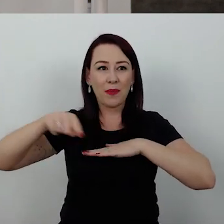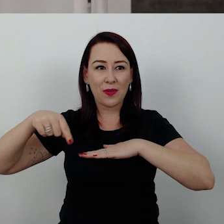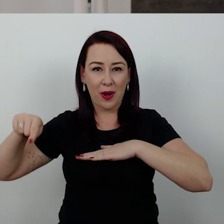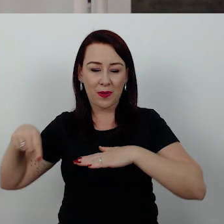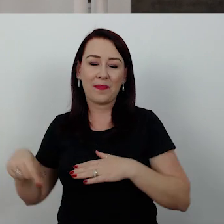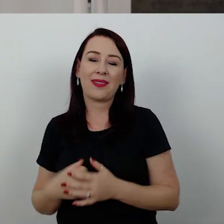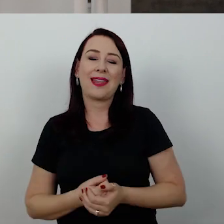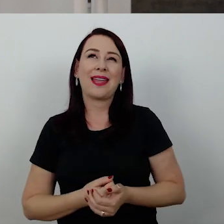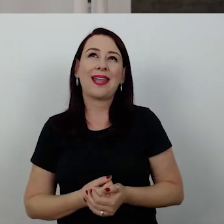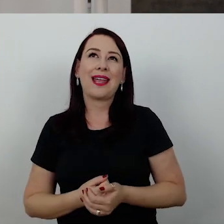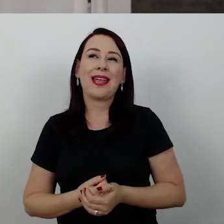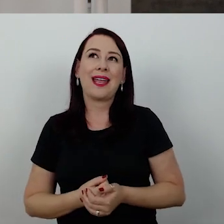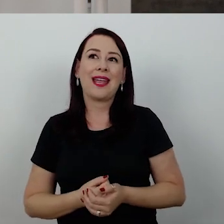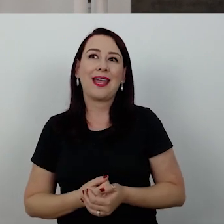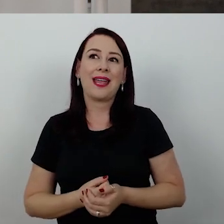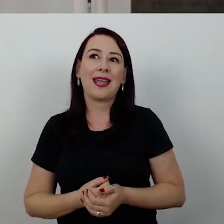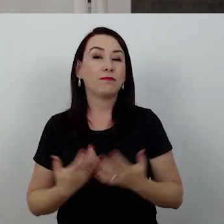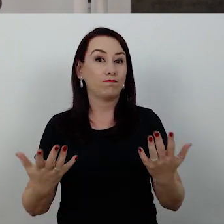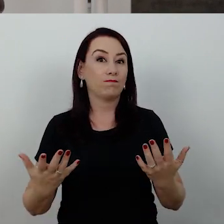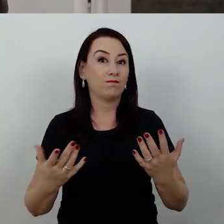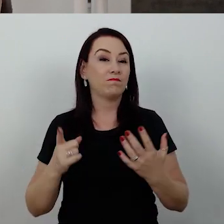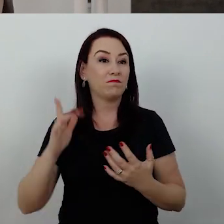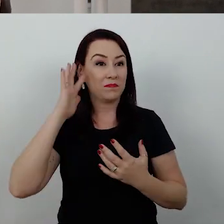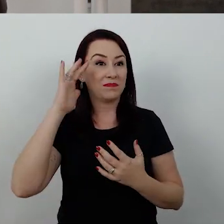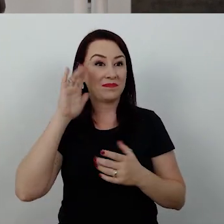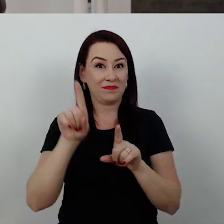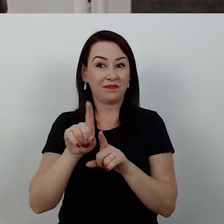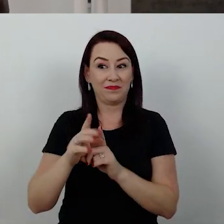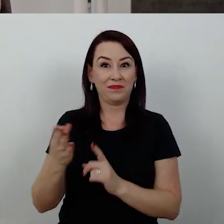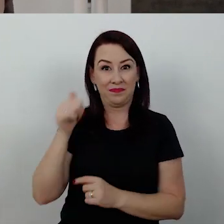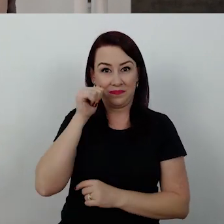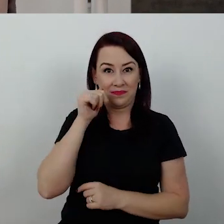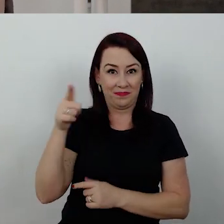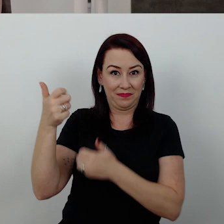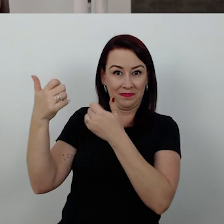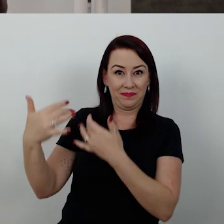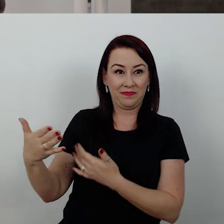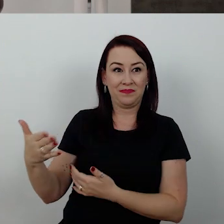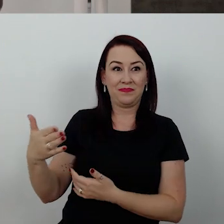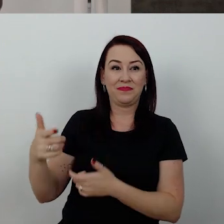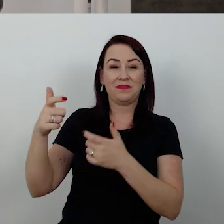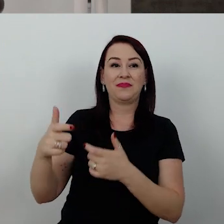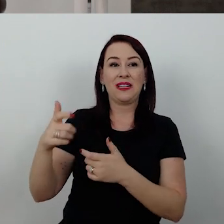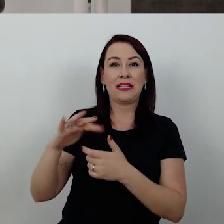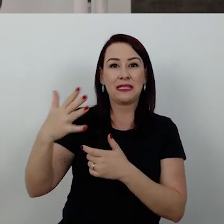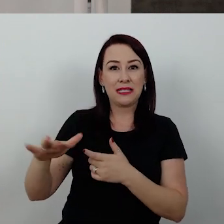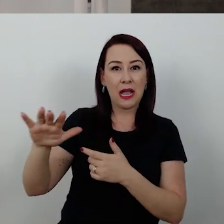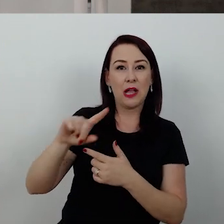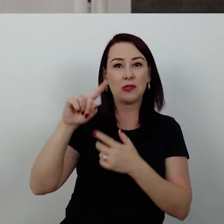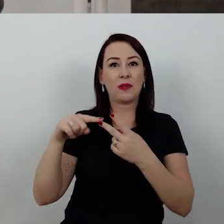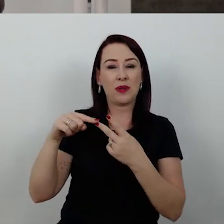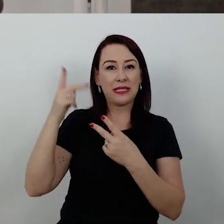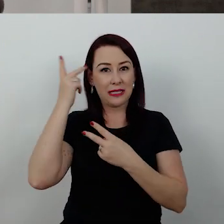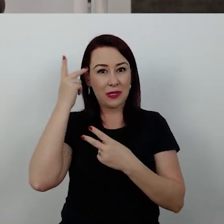cidade. E eu acho que, assim, até na própria fala da Tami, que está ali, né, na Santos Film Commission, depois vai